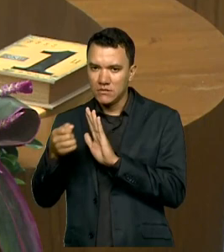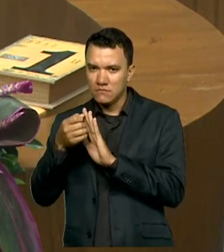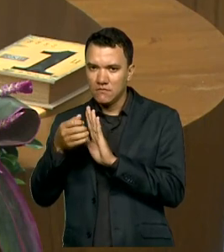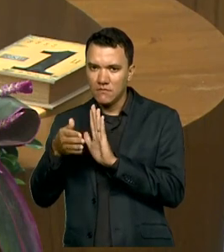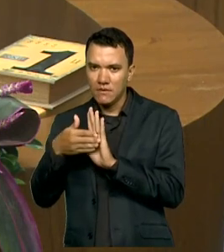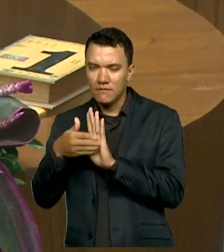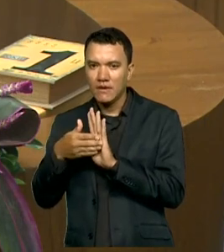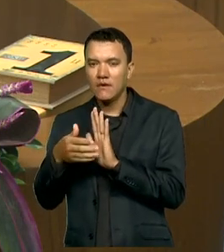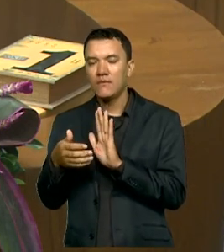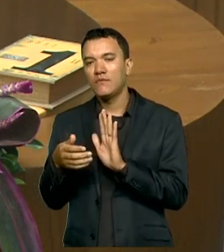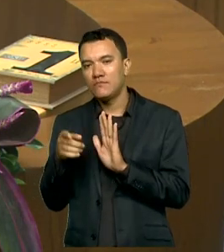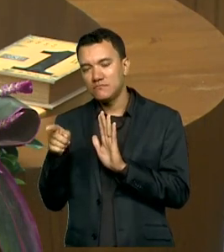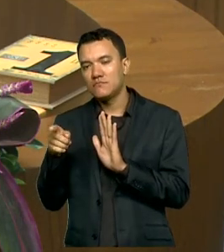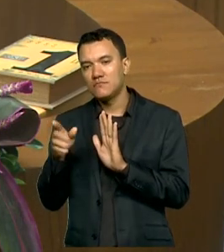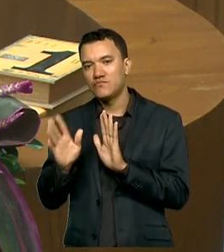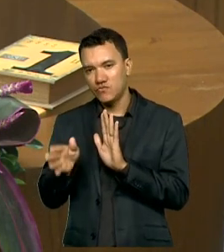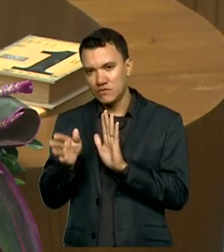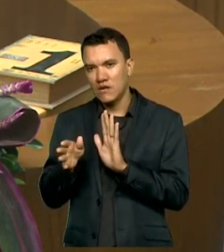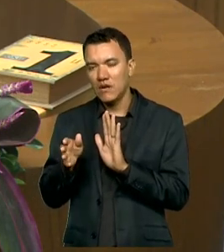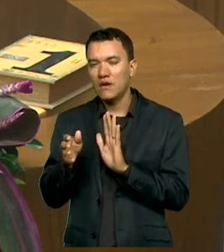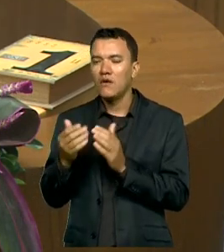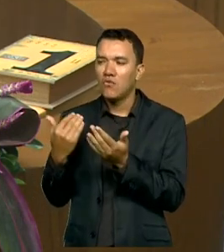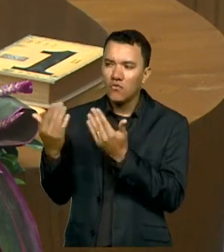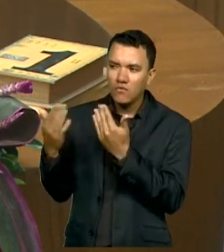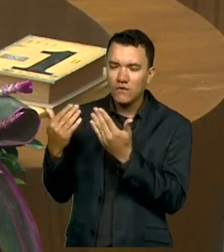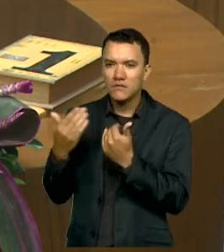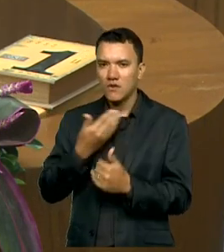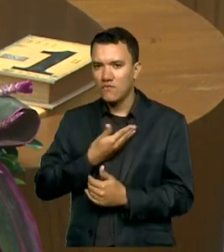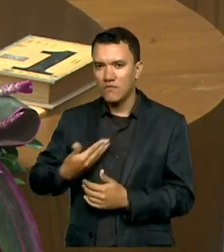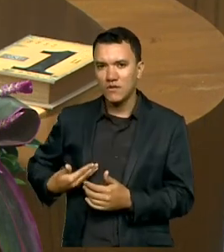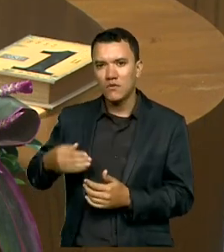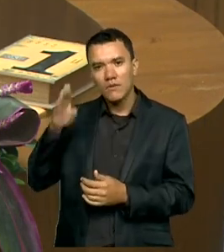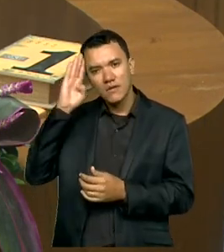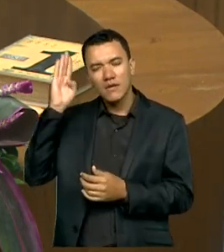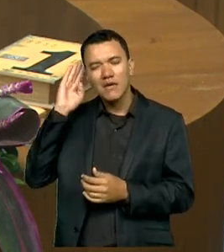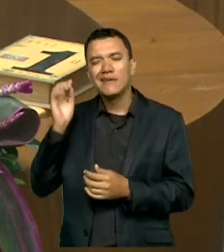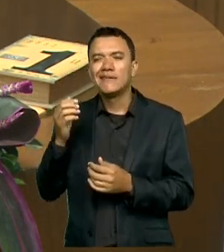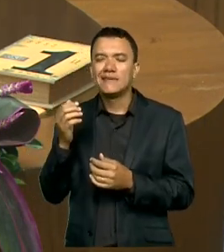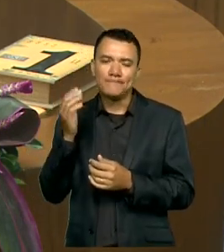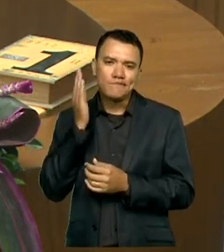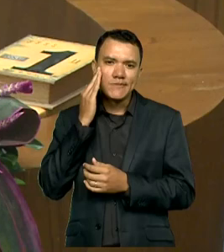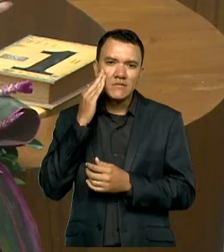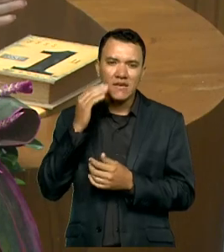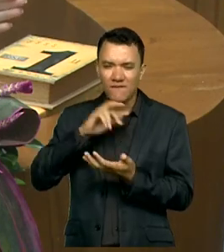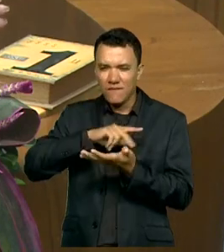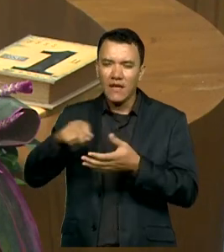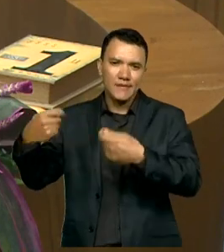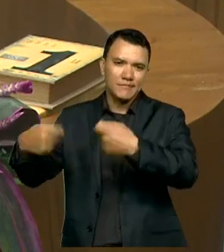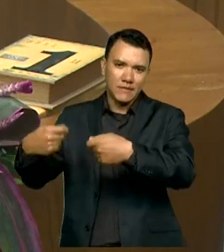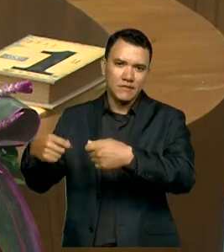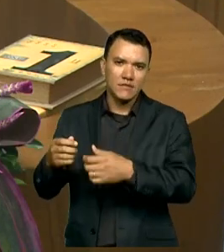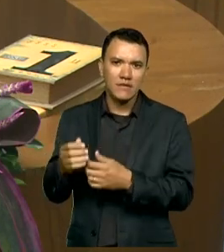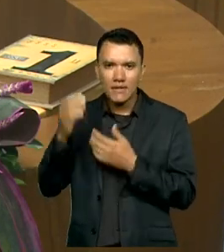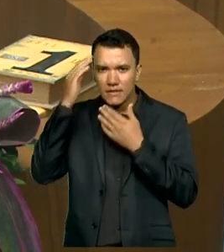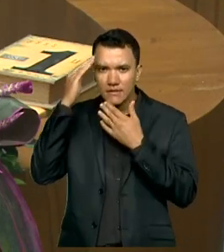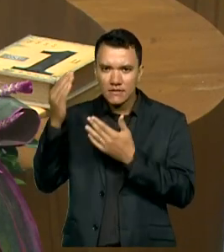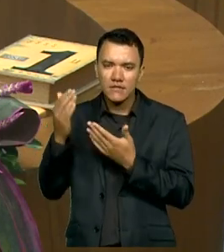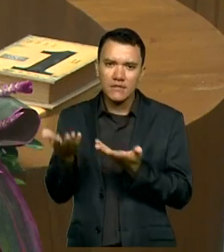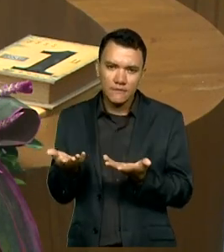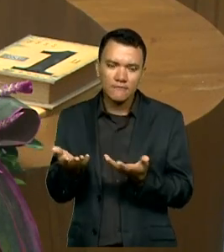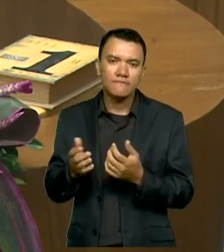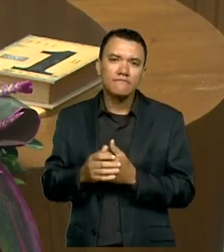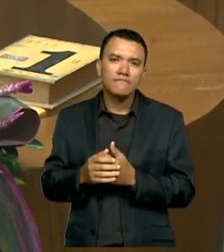tenho conversado muito com o nosso governador Carlos Brandão, eu sei que são muitas as necessidades, quero agradecer que já está